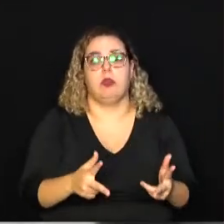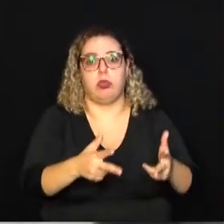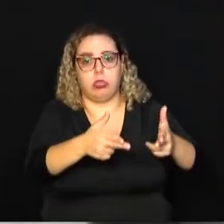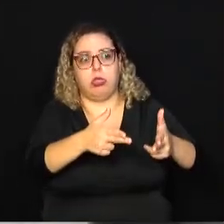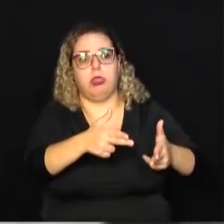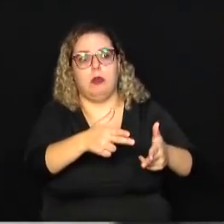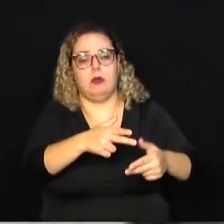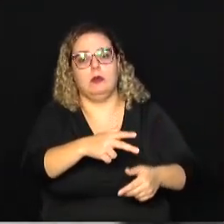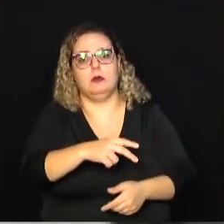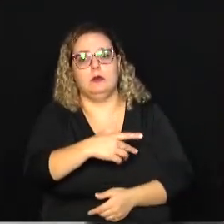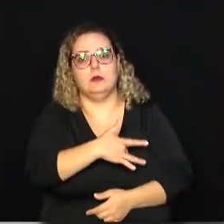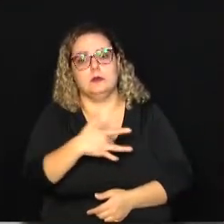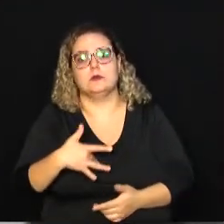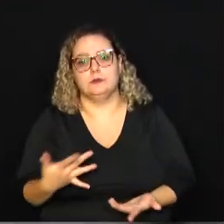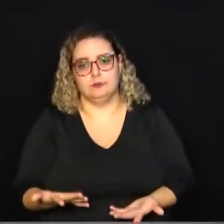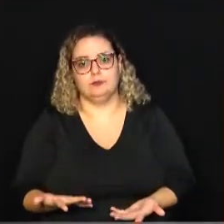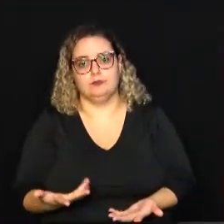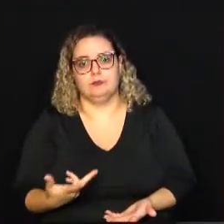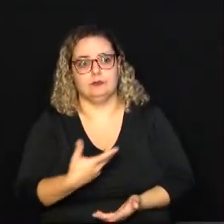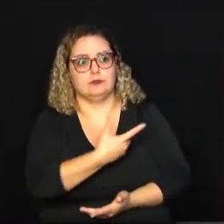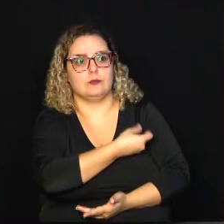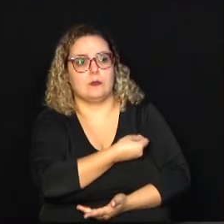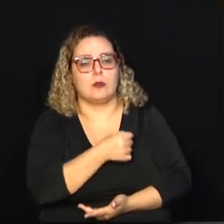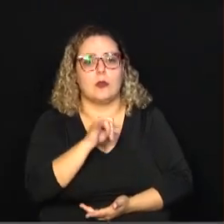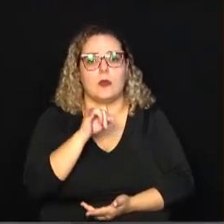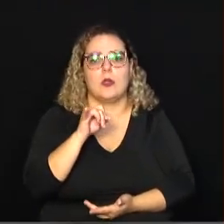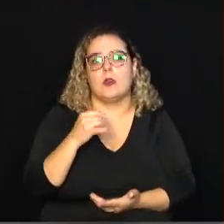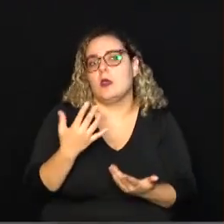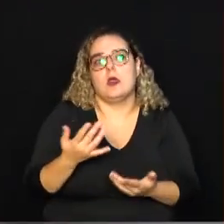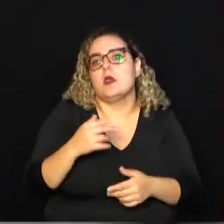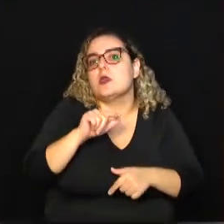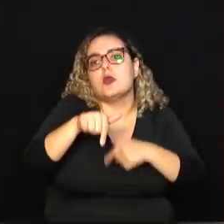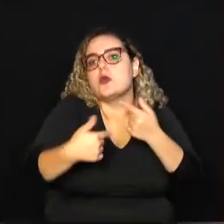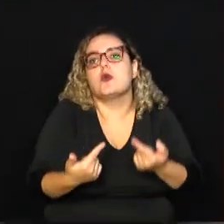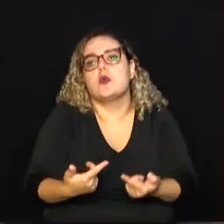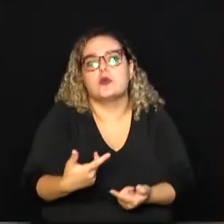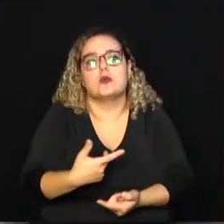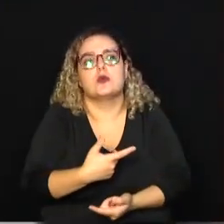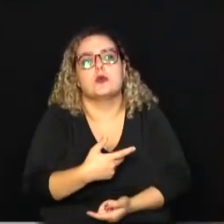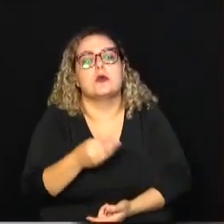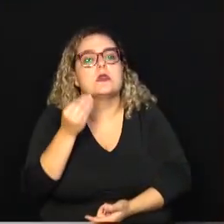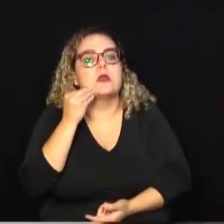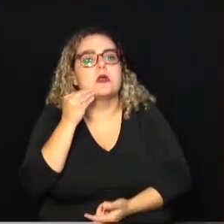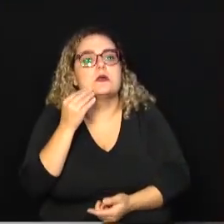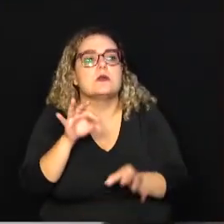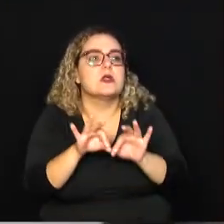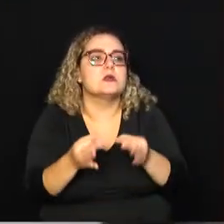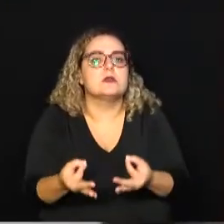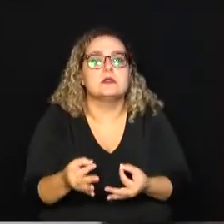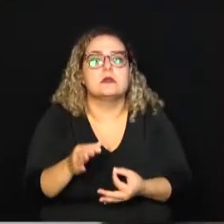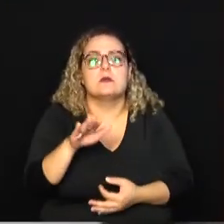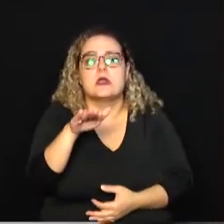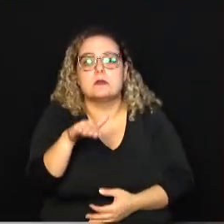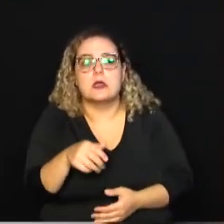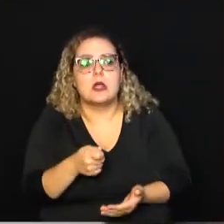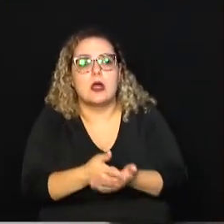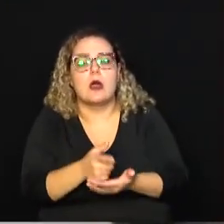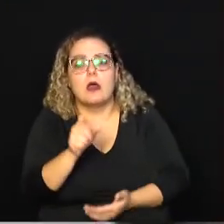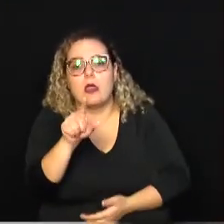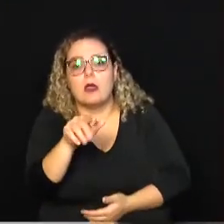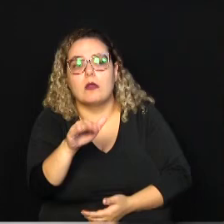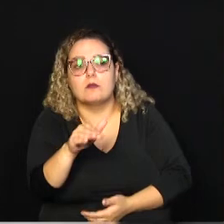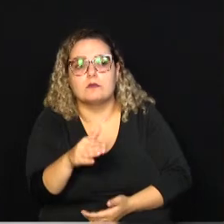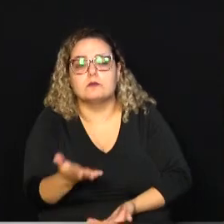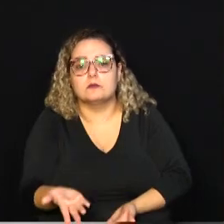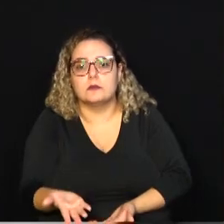imunização com vacinas disponíveis, influenza, pneumo, exames mais simples, mais baratos,